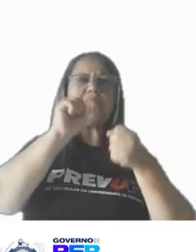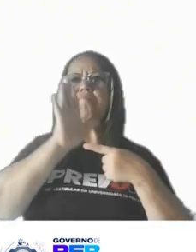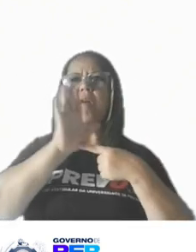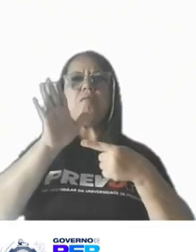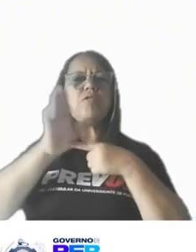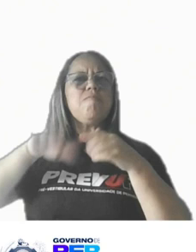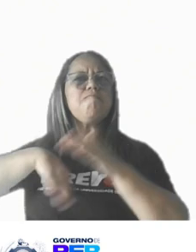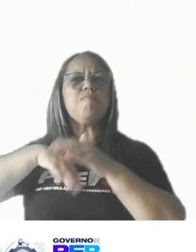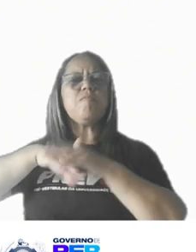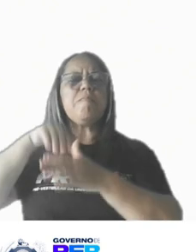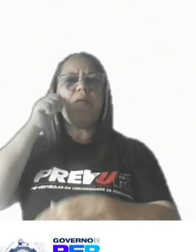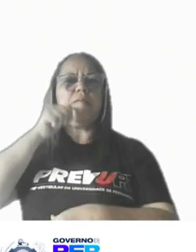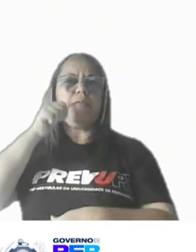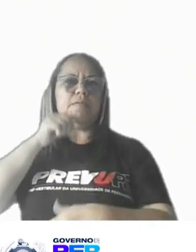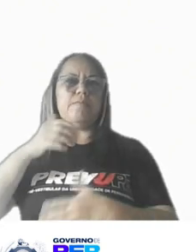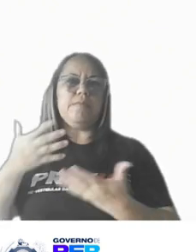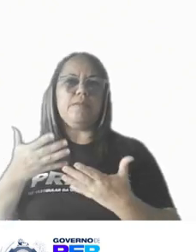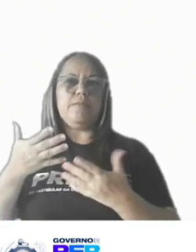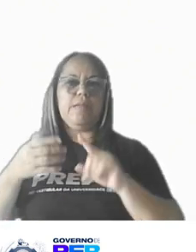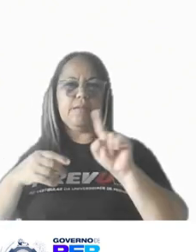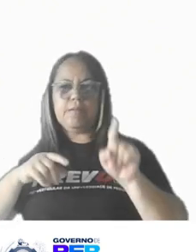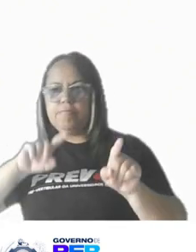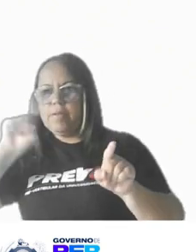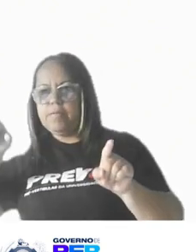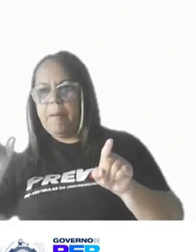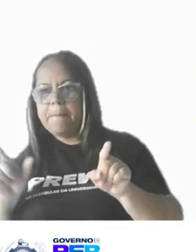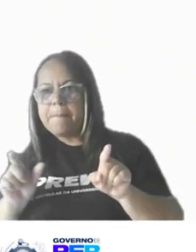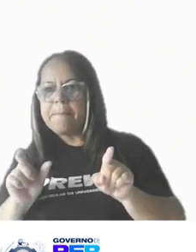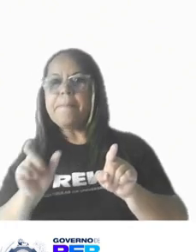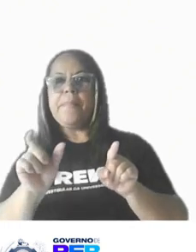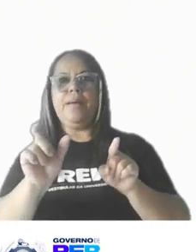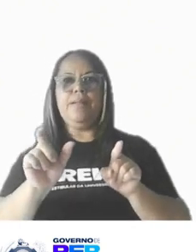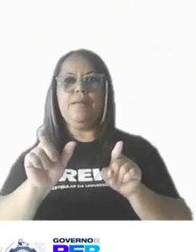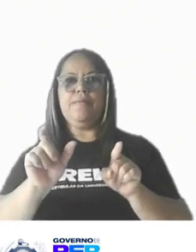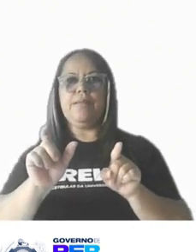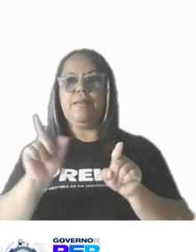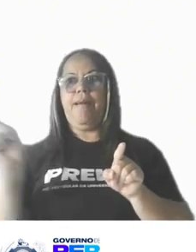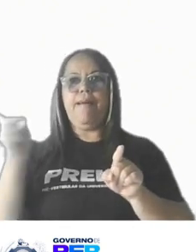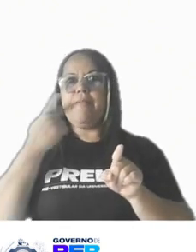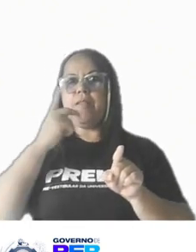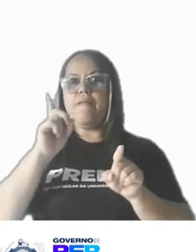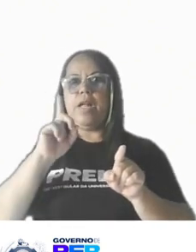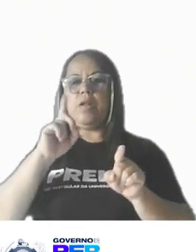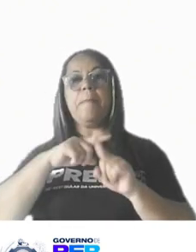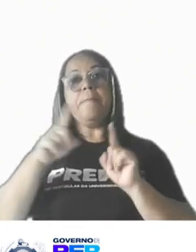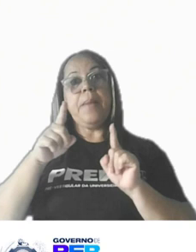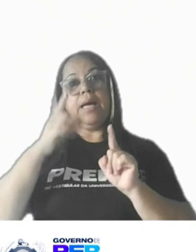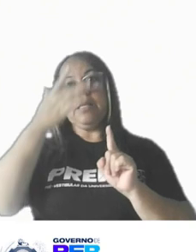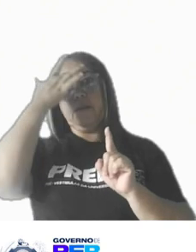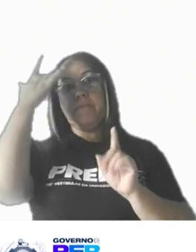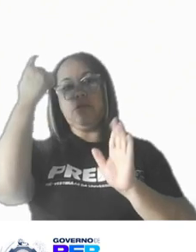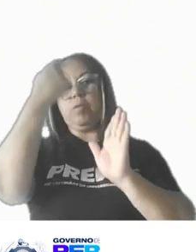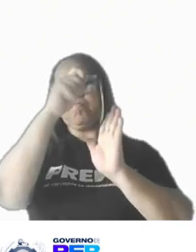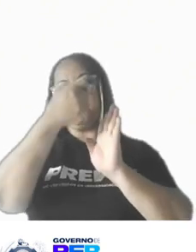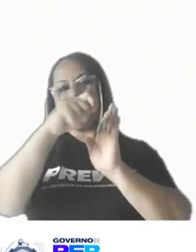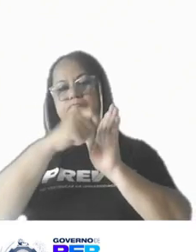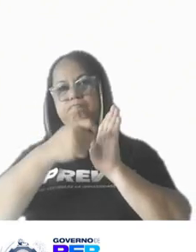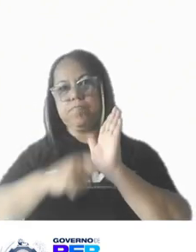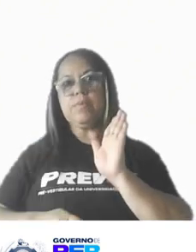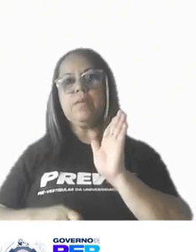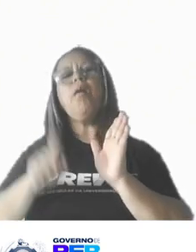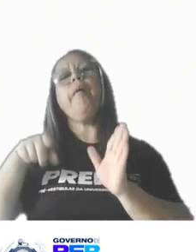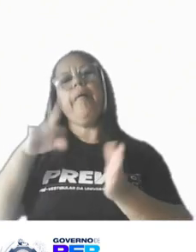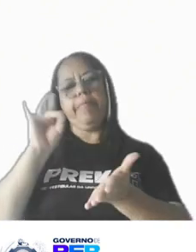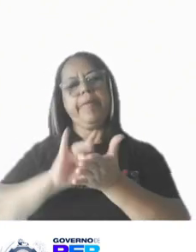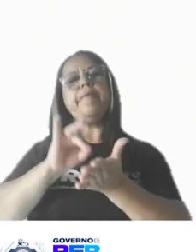futebol feminino, vai conter um termo, entre parênteses, que não fazia parte da fala de Marta, mas foi usado ali para contextualizar.